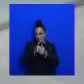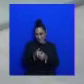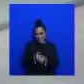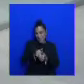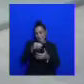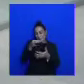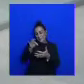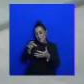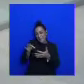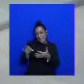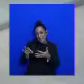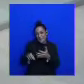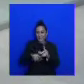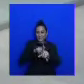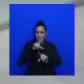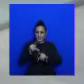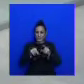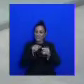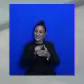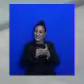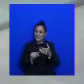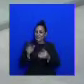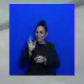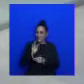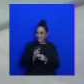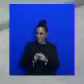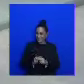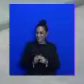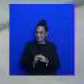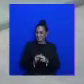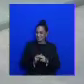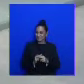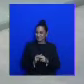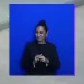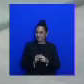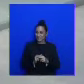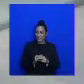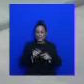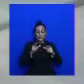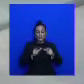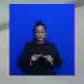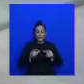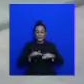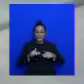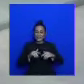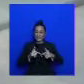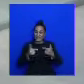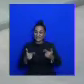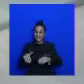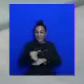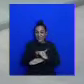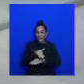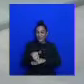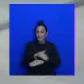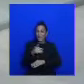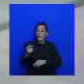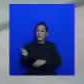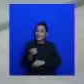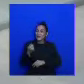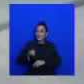acompanhar cada detalhe dos sorteios das loterias Caixa, aqui do Espaço da Sorte, na Avenida